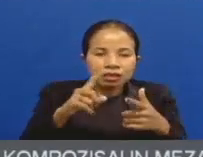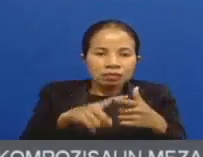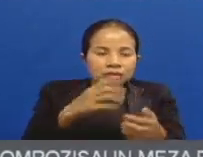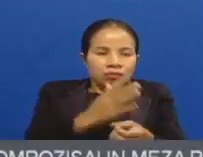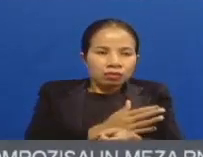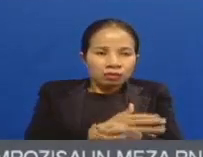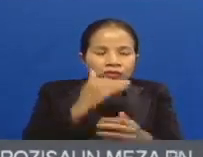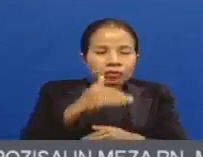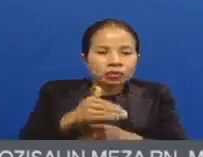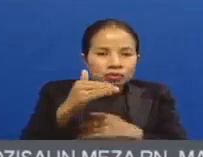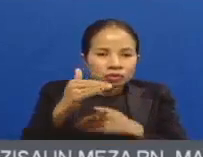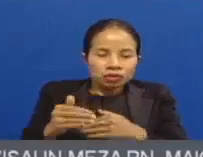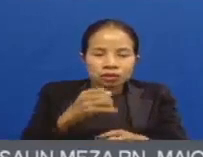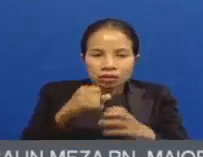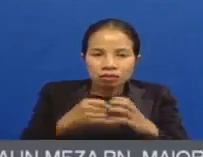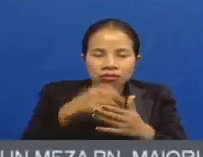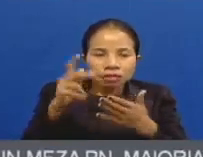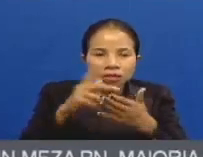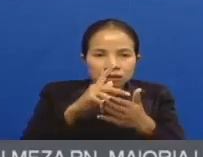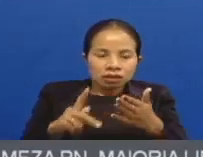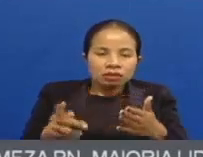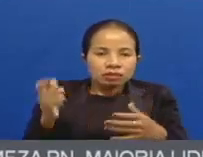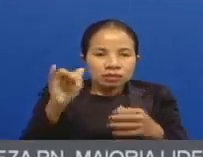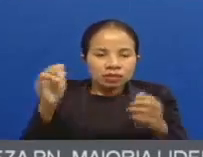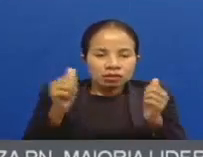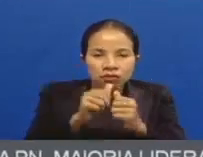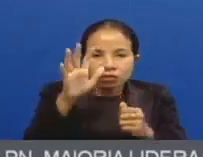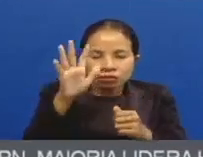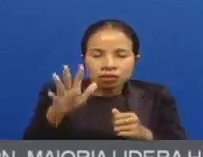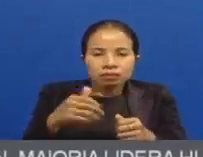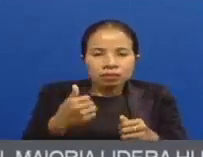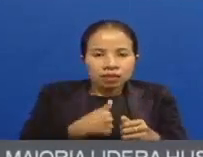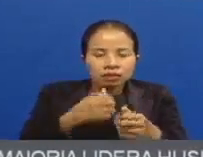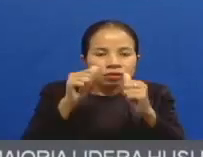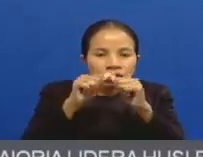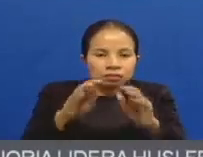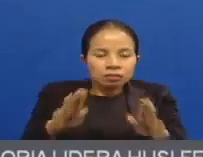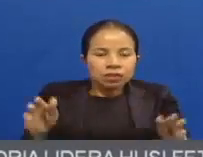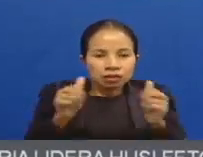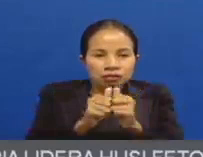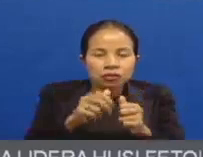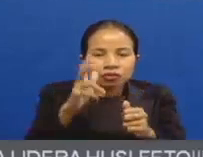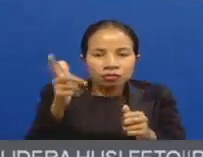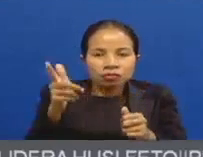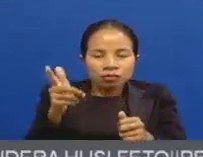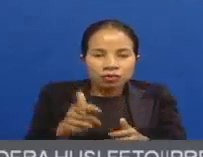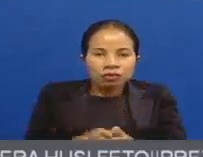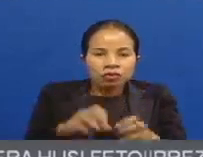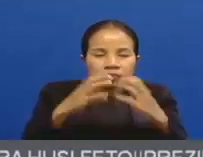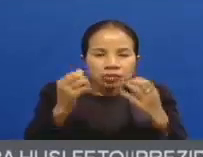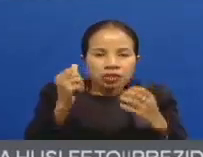promove processo, inclui crime natureza civil, hamutu clima, no acto administrativo hamutu cruanulo.